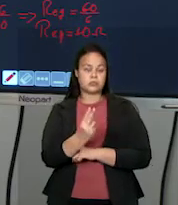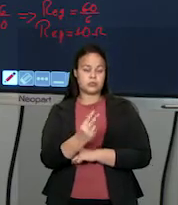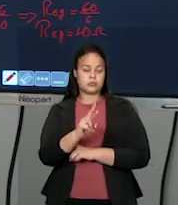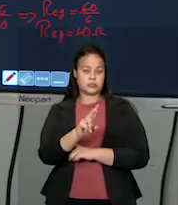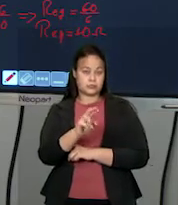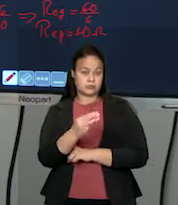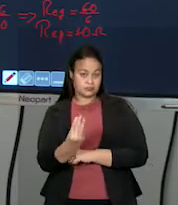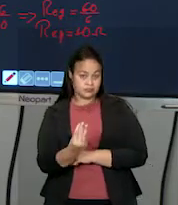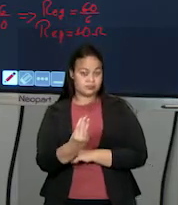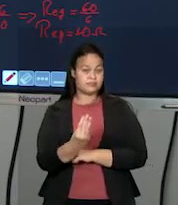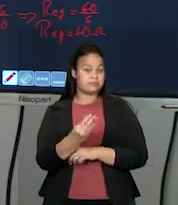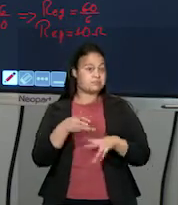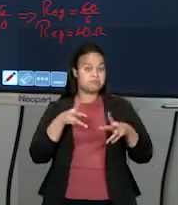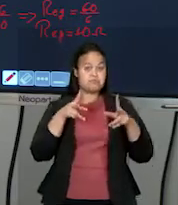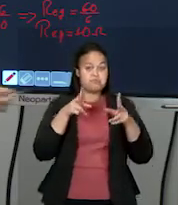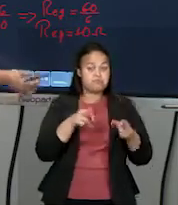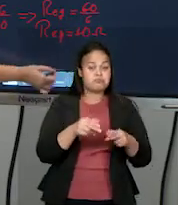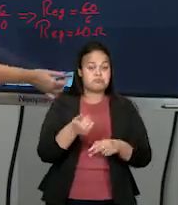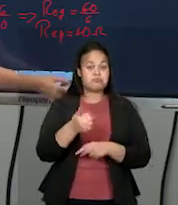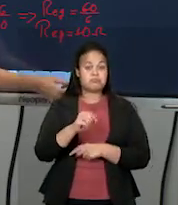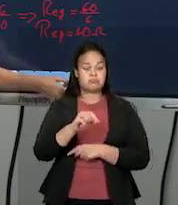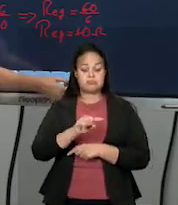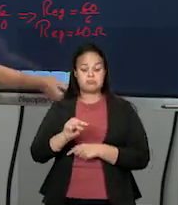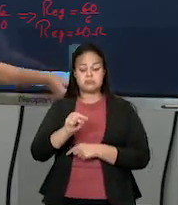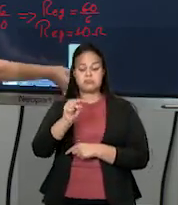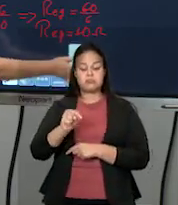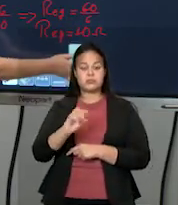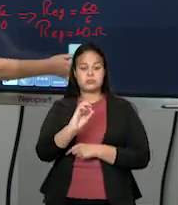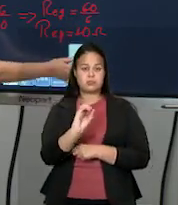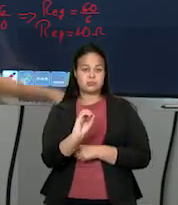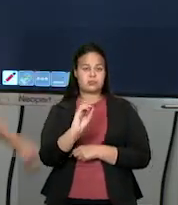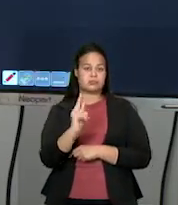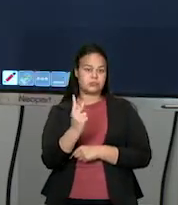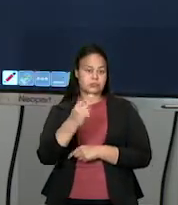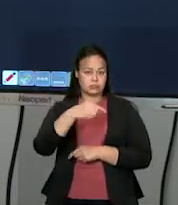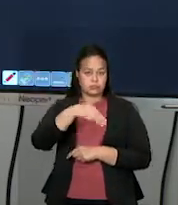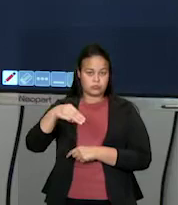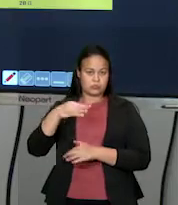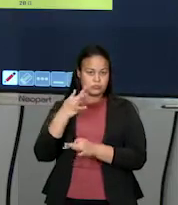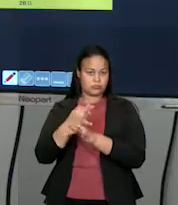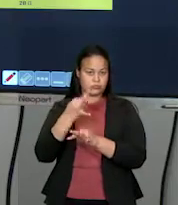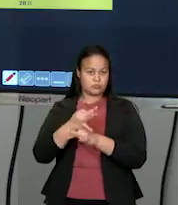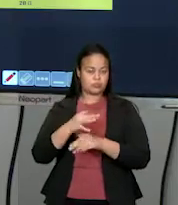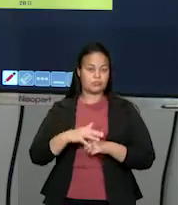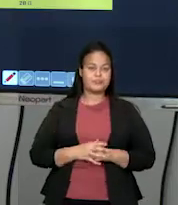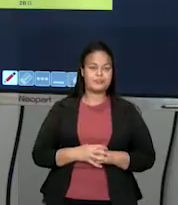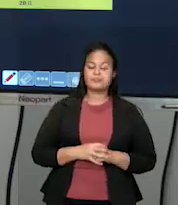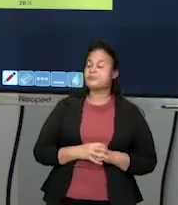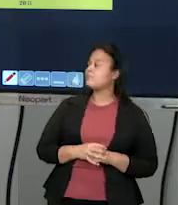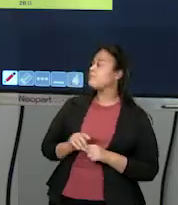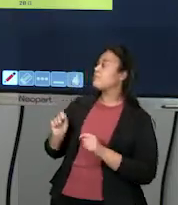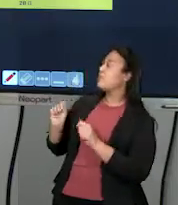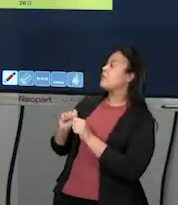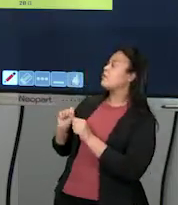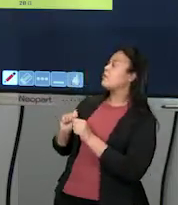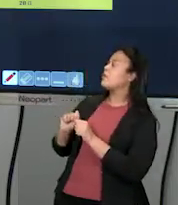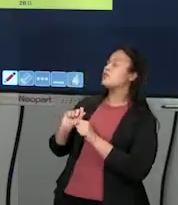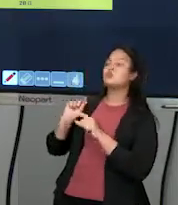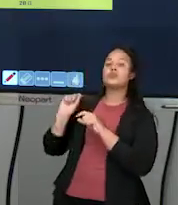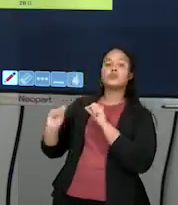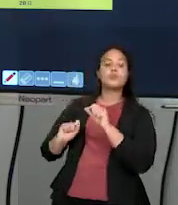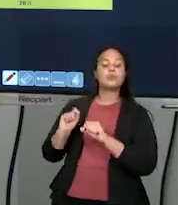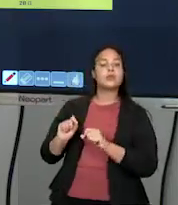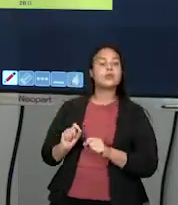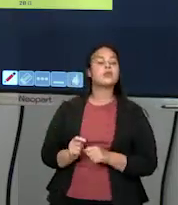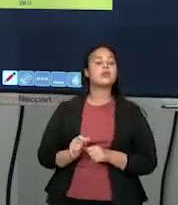R3, vai ser igual a 10 ohms. Então, vamos continuar. Então, o que eu faço? Eu troco